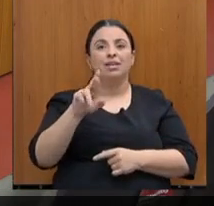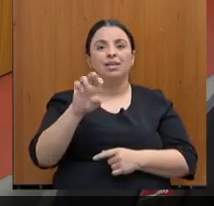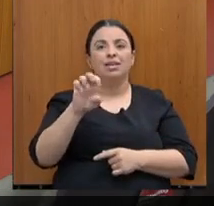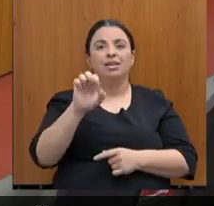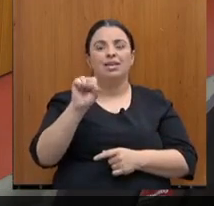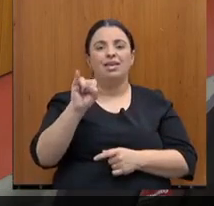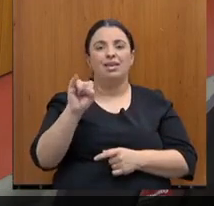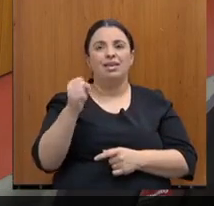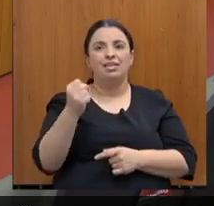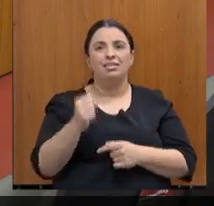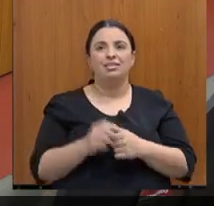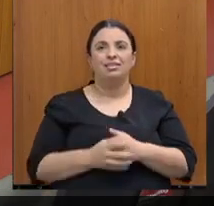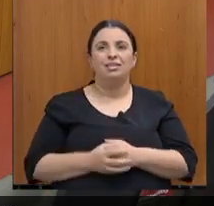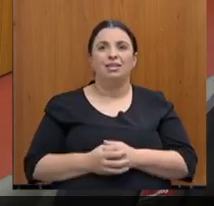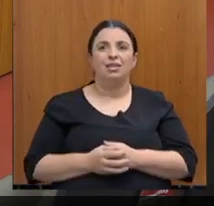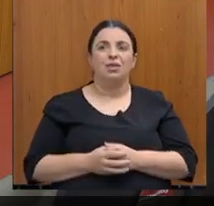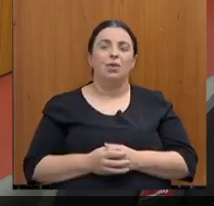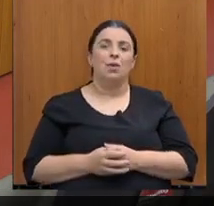Obrigado.